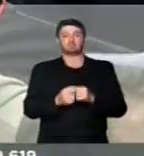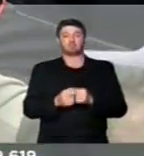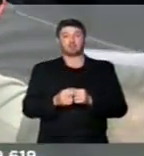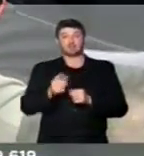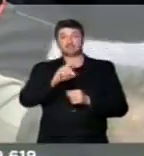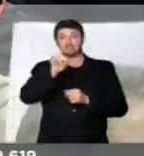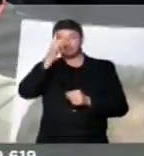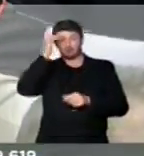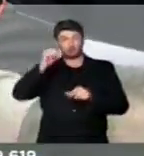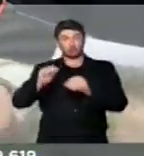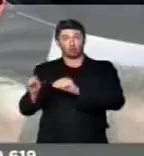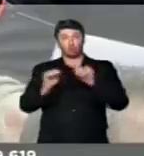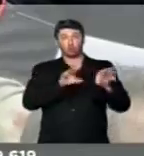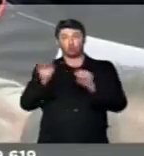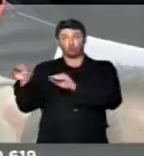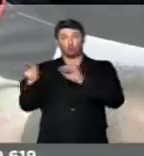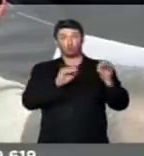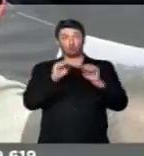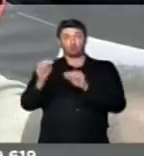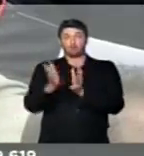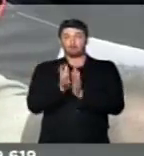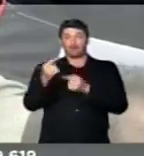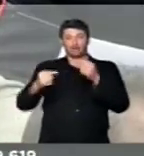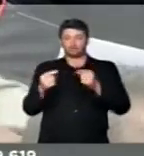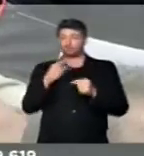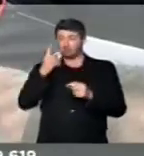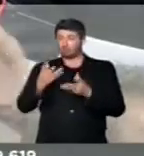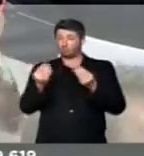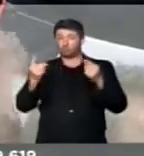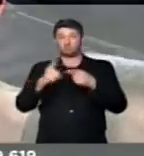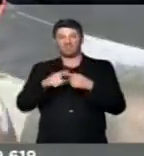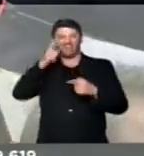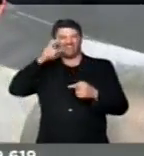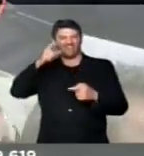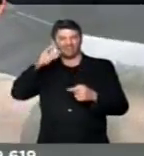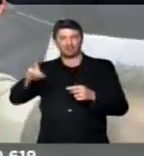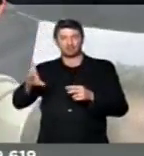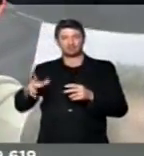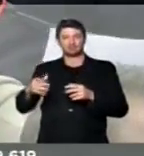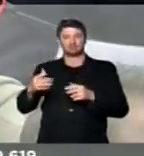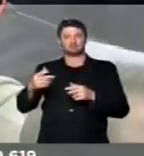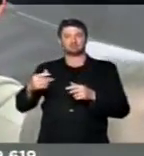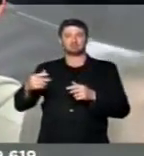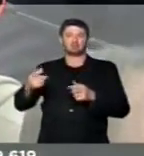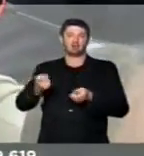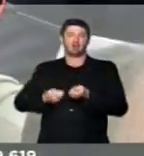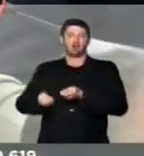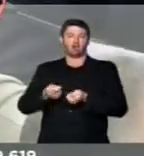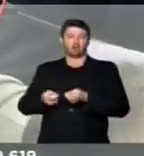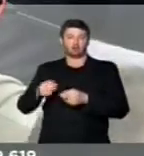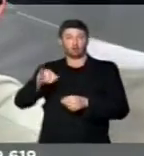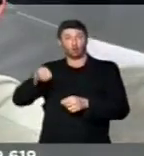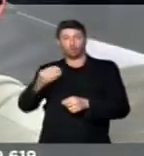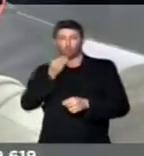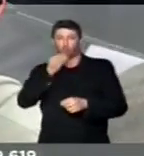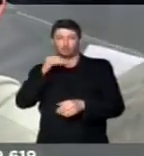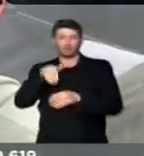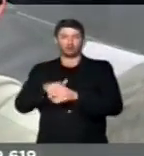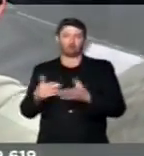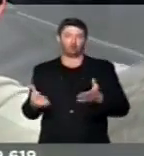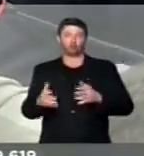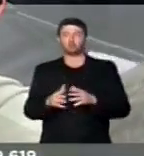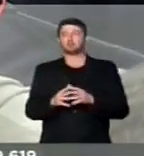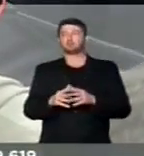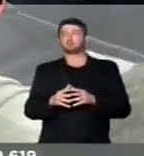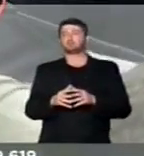de partidos agora, e muitos, não diria todos, por interesse meramente paroquial e eleitoral, de oportunidades,